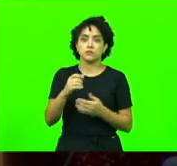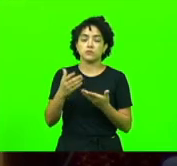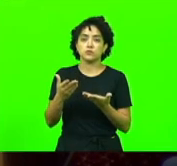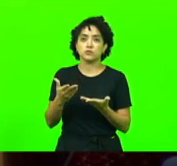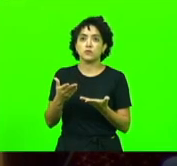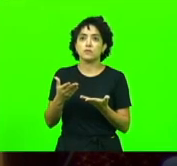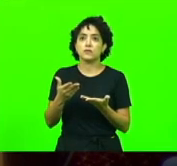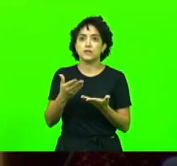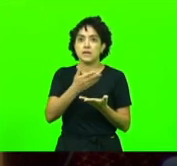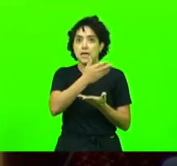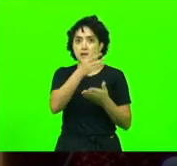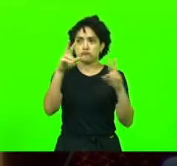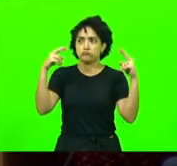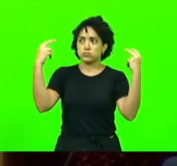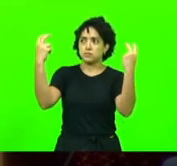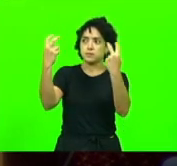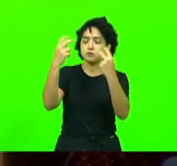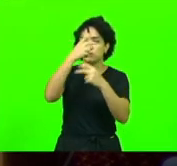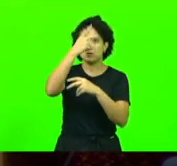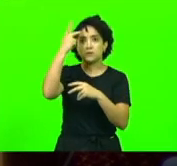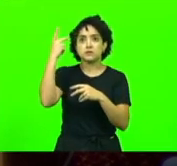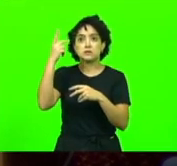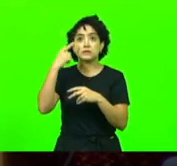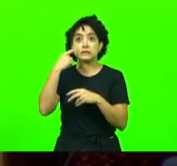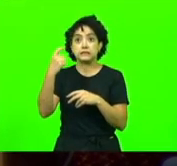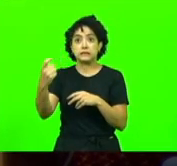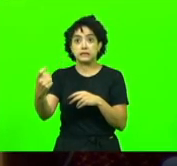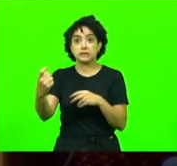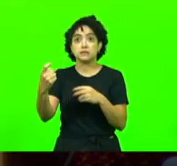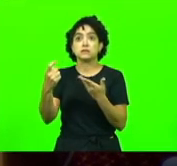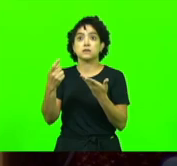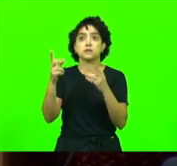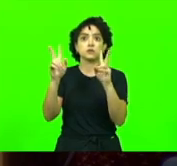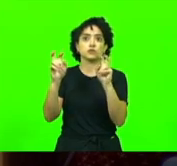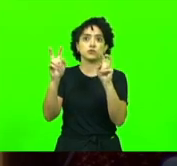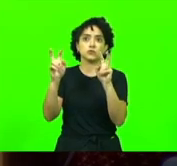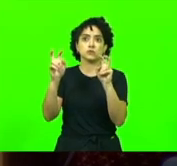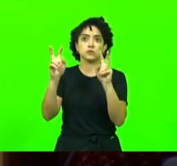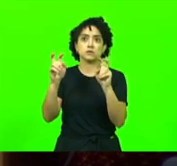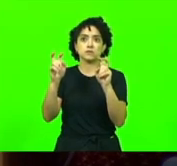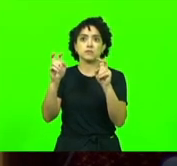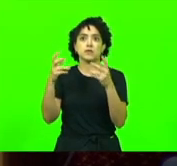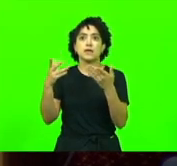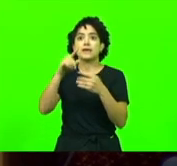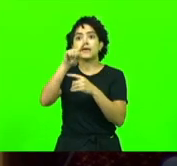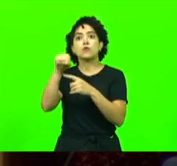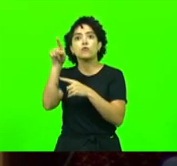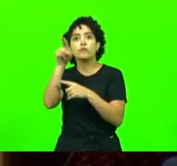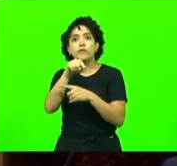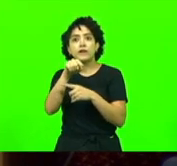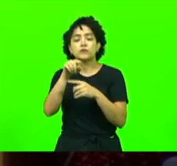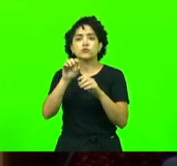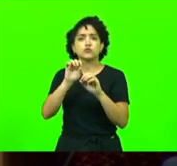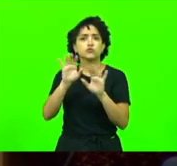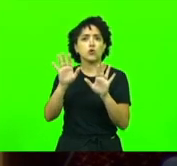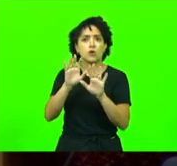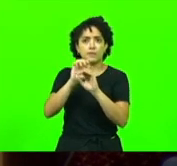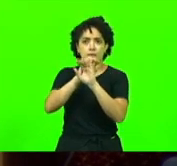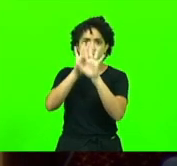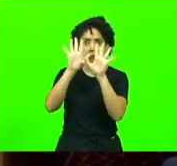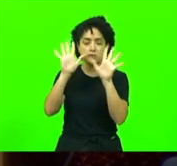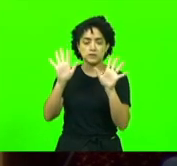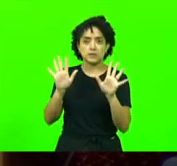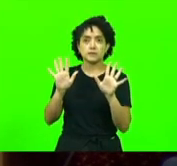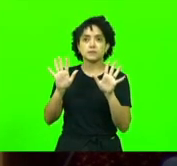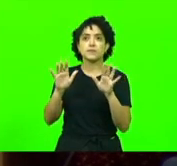diversas pessoas aqui no plenário interessadas em outro assunto, que é o assunto da manhã, que é o veto. Só para ter um esclarecimento de vossa parte,